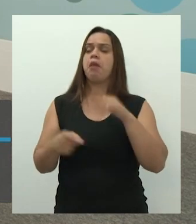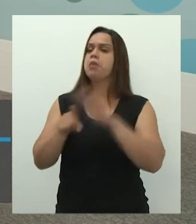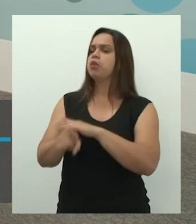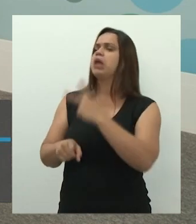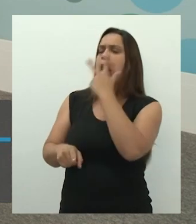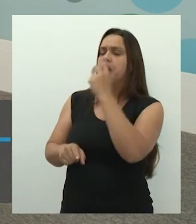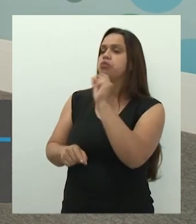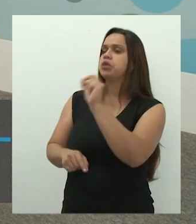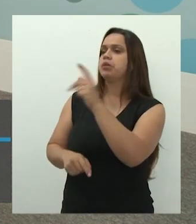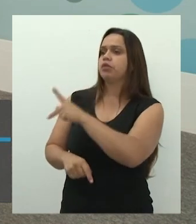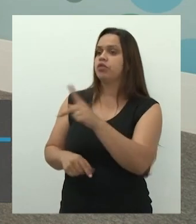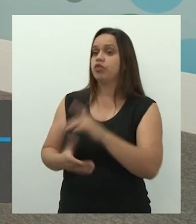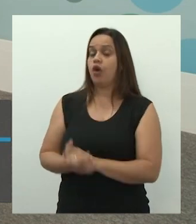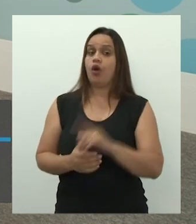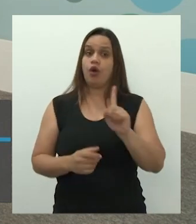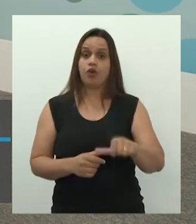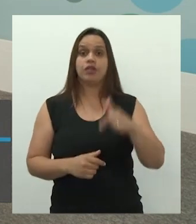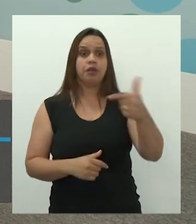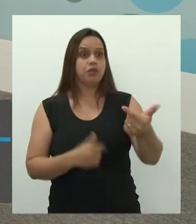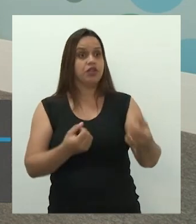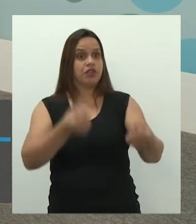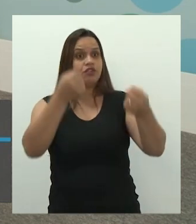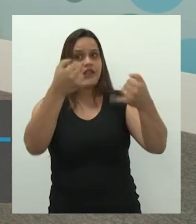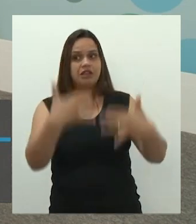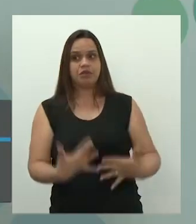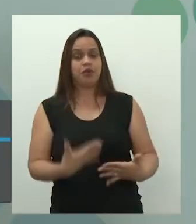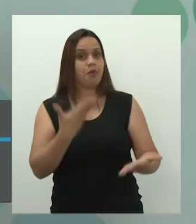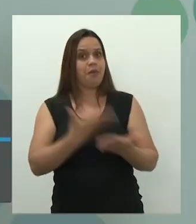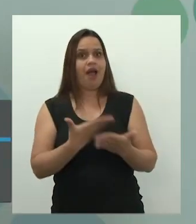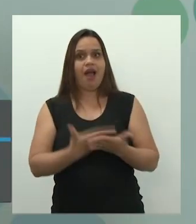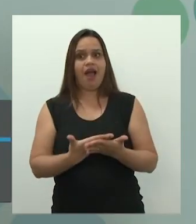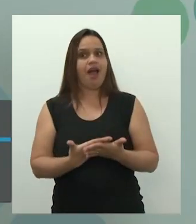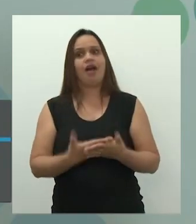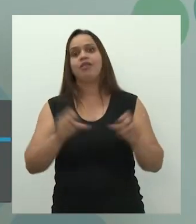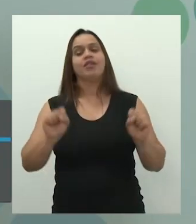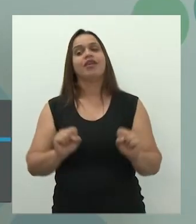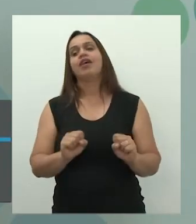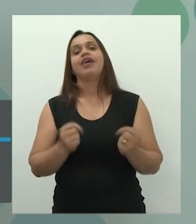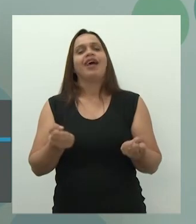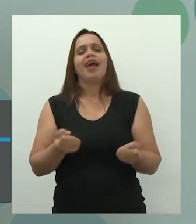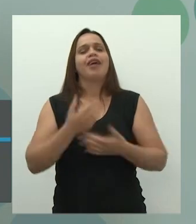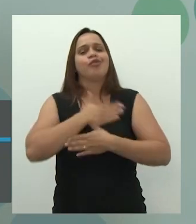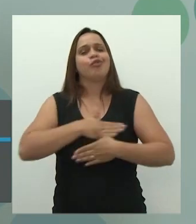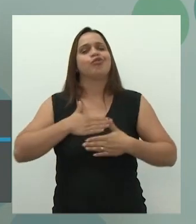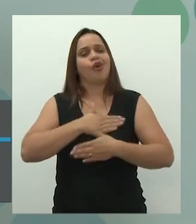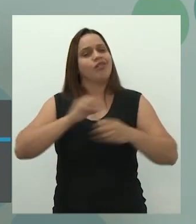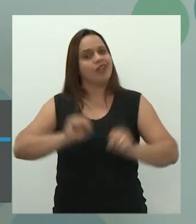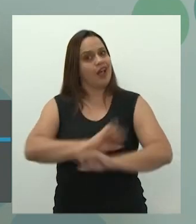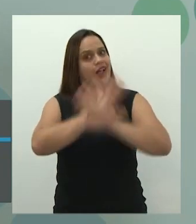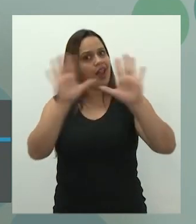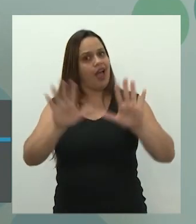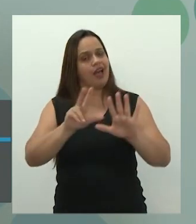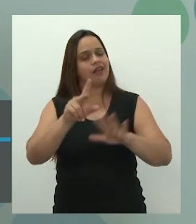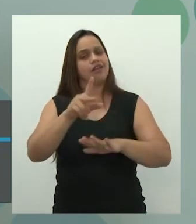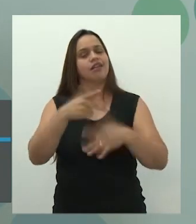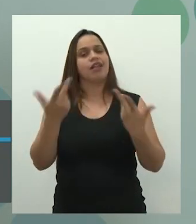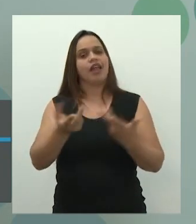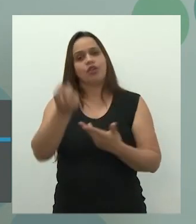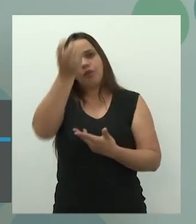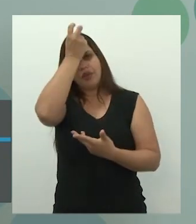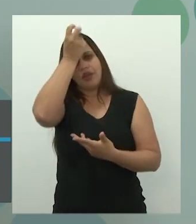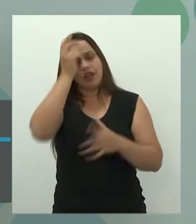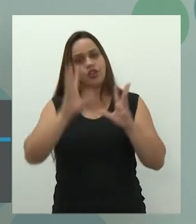explicação aqui da aula que a professora Luísa nos deu, assim, uma aula muito gostosa sobre o Egito, sobre essas